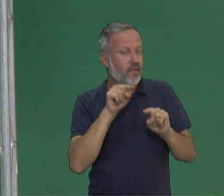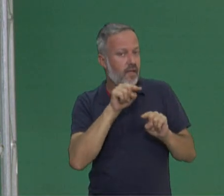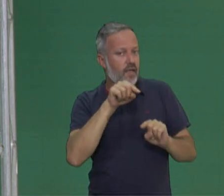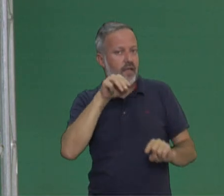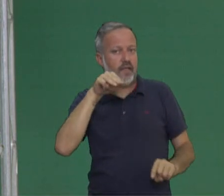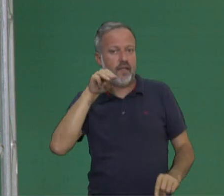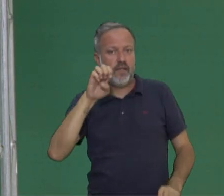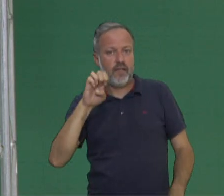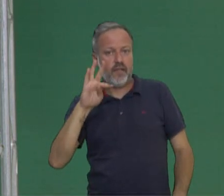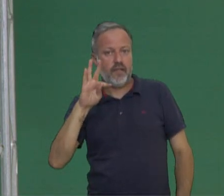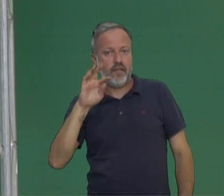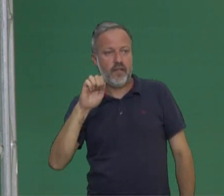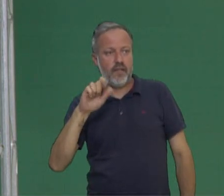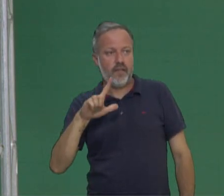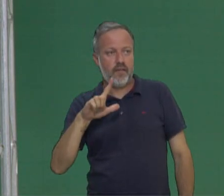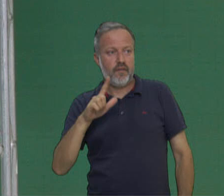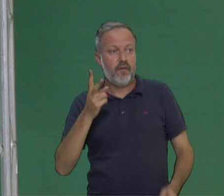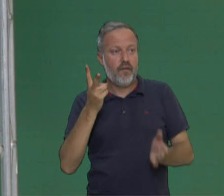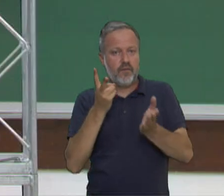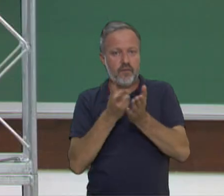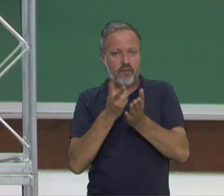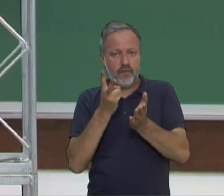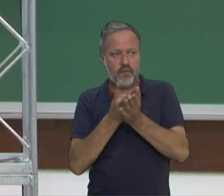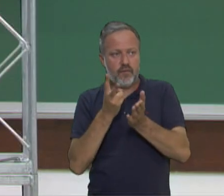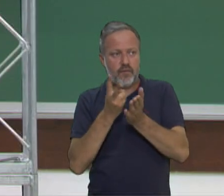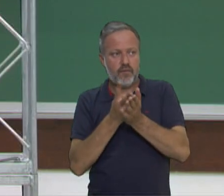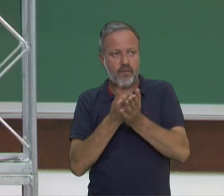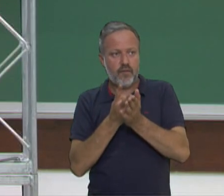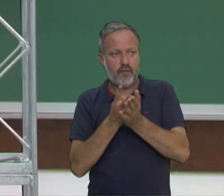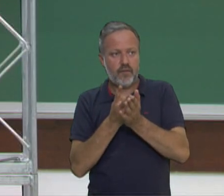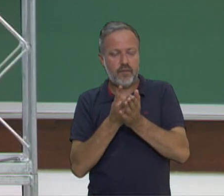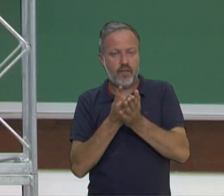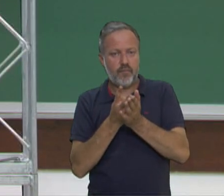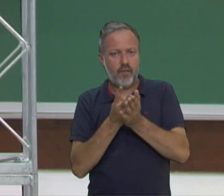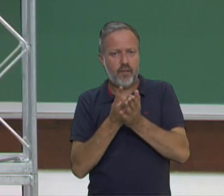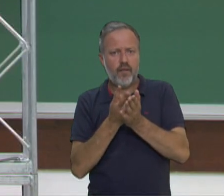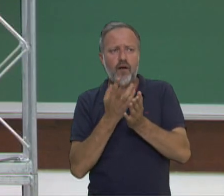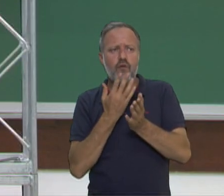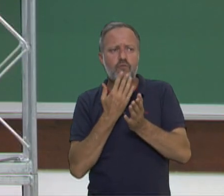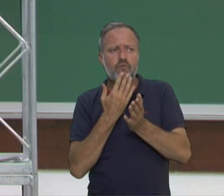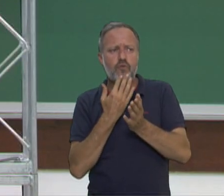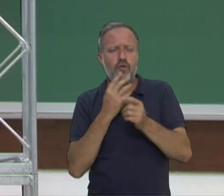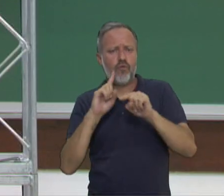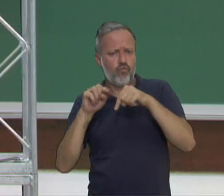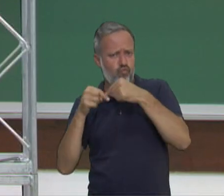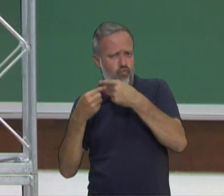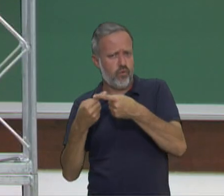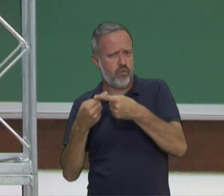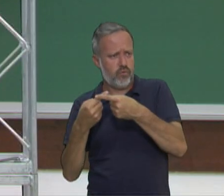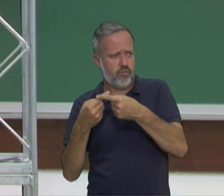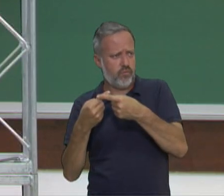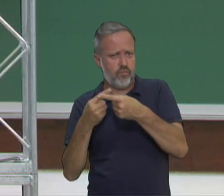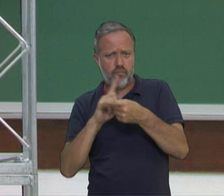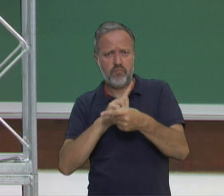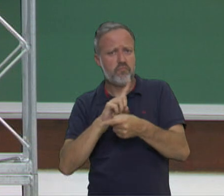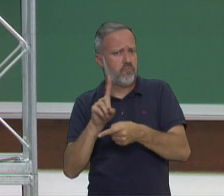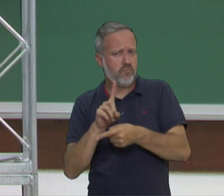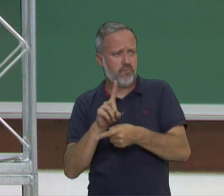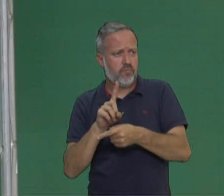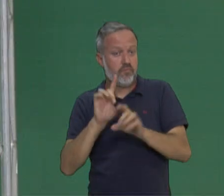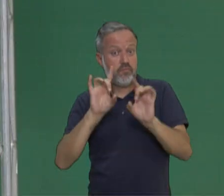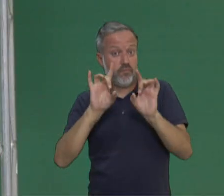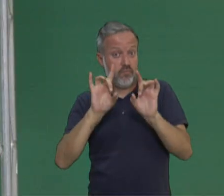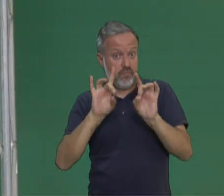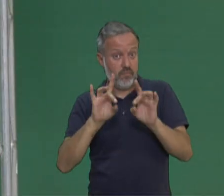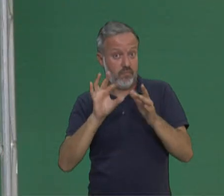que o itérbio vai ser sempre pintado com essa cor porque ele é sólido e os outros elementos sólidos? Não. Cada